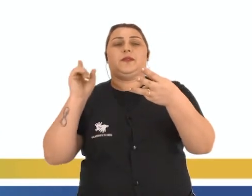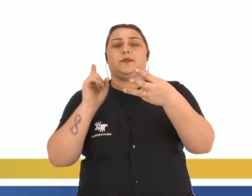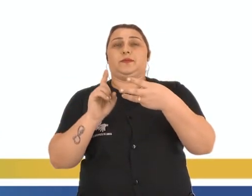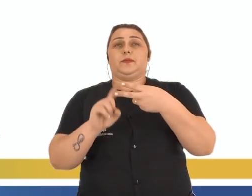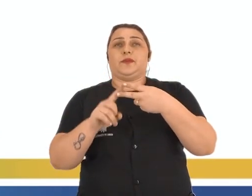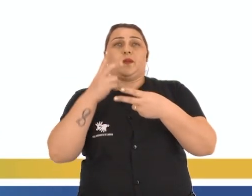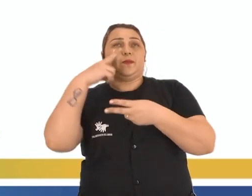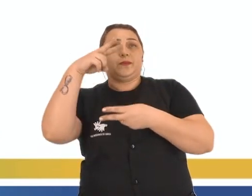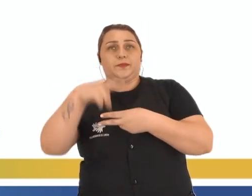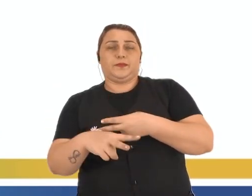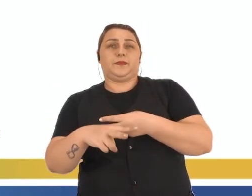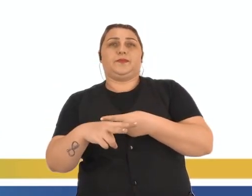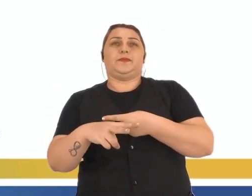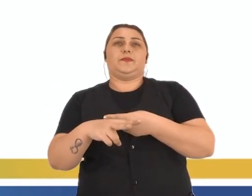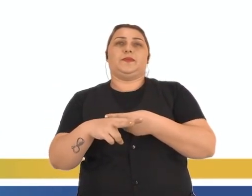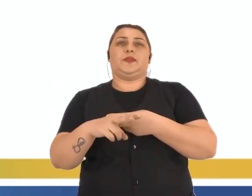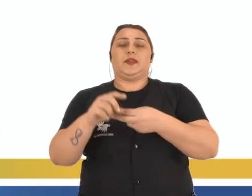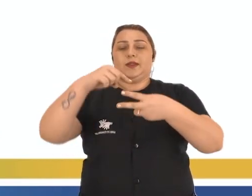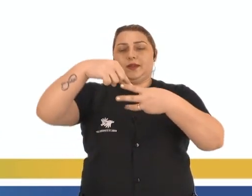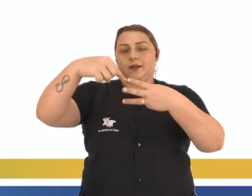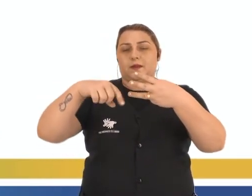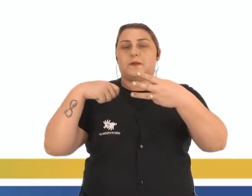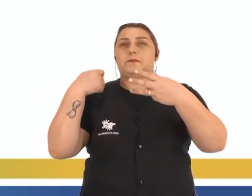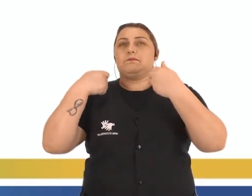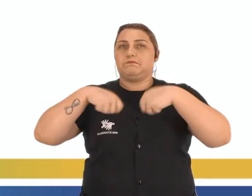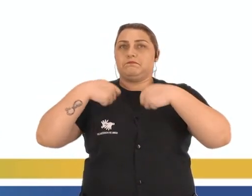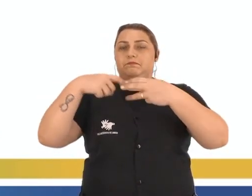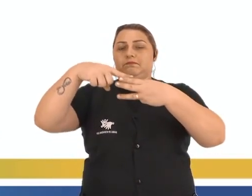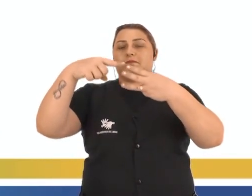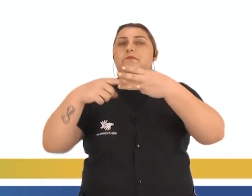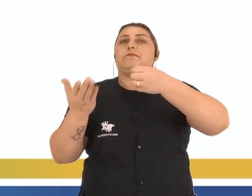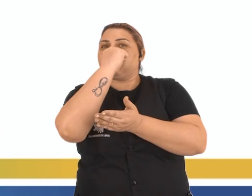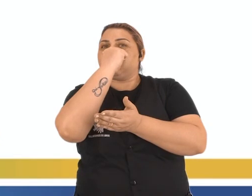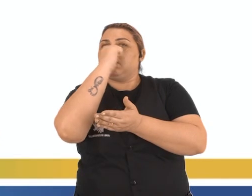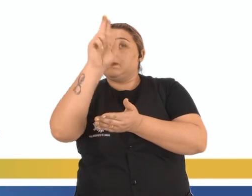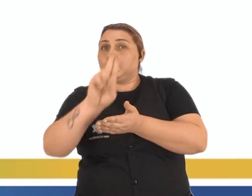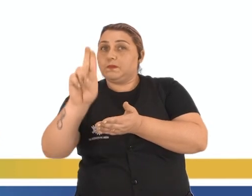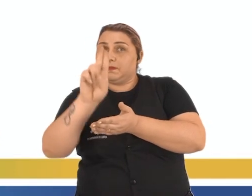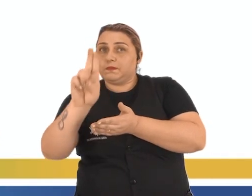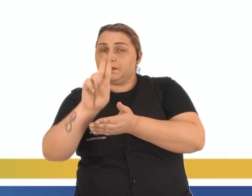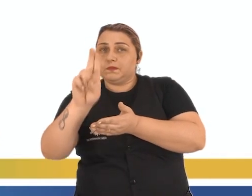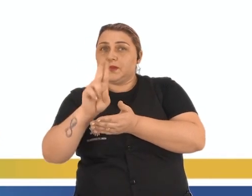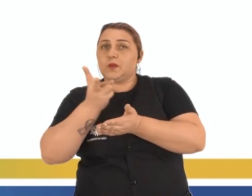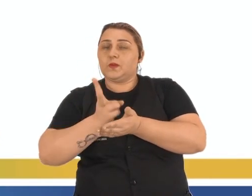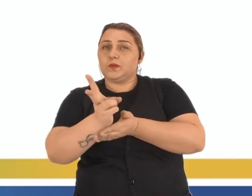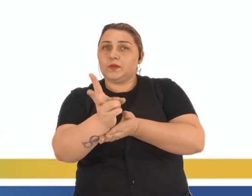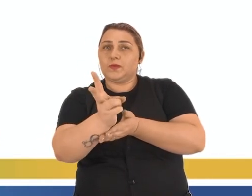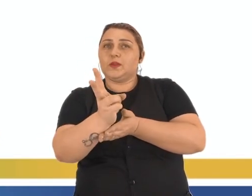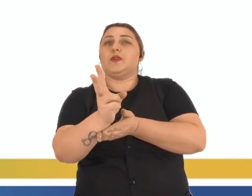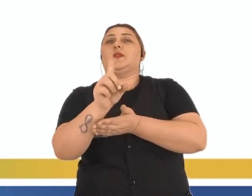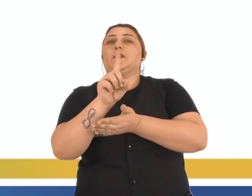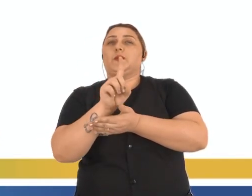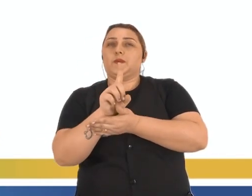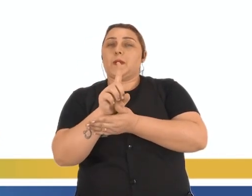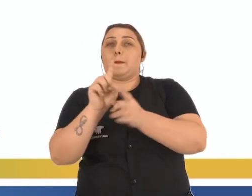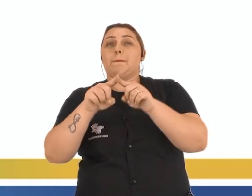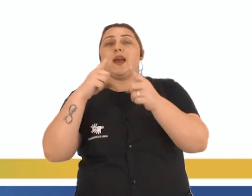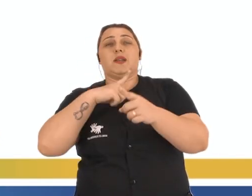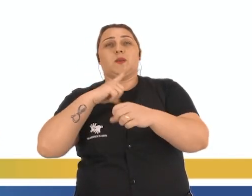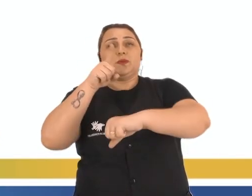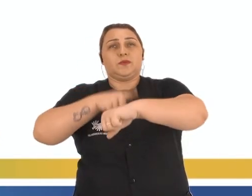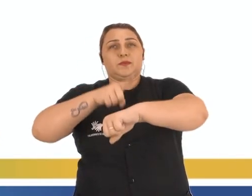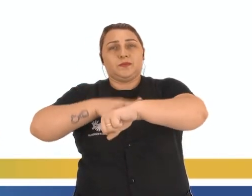não renováveis ou fontes fósseis, combustíveis renováveis, não renováveis ou combustíveis fósseis. E